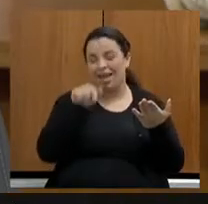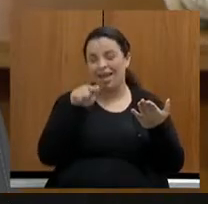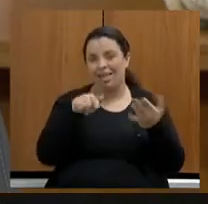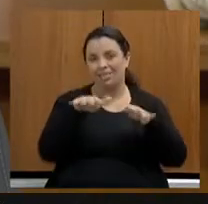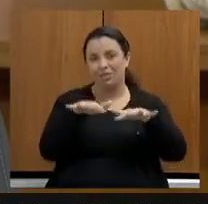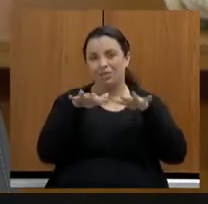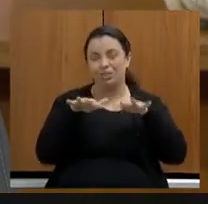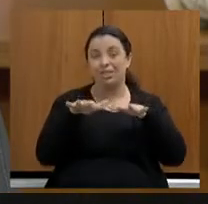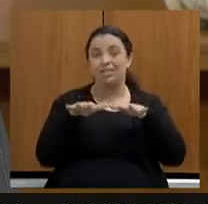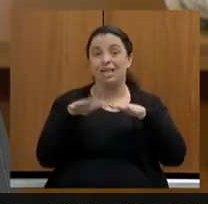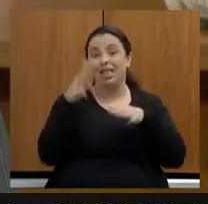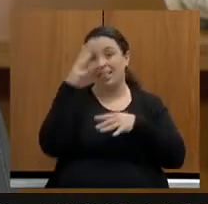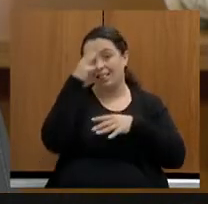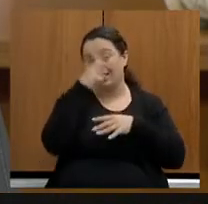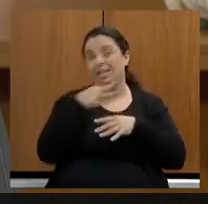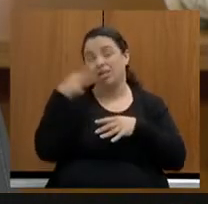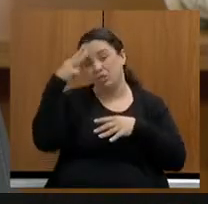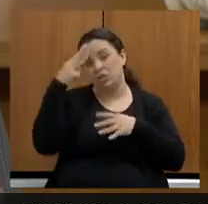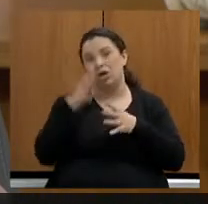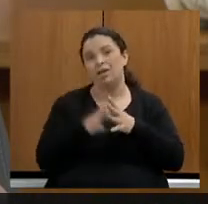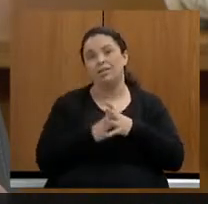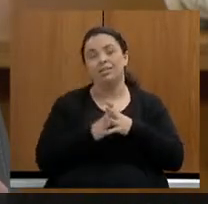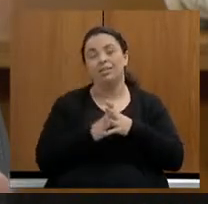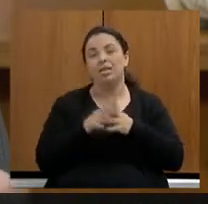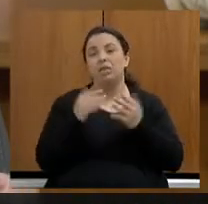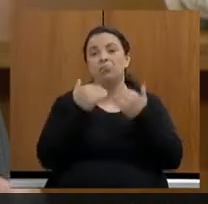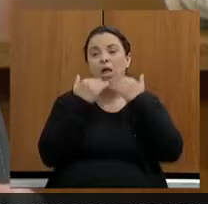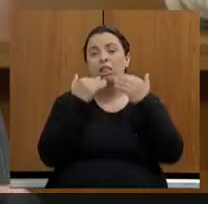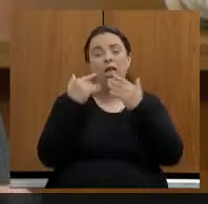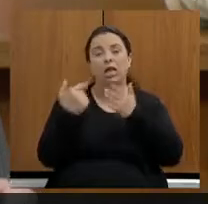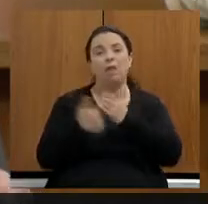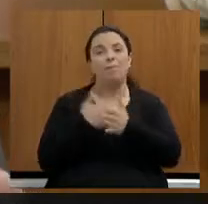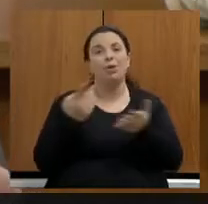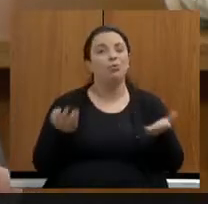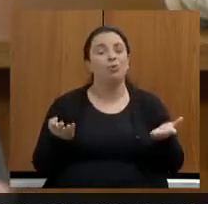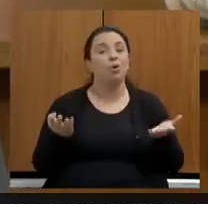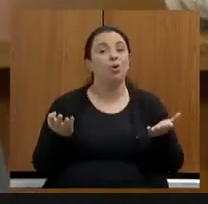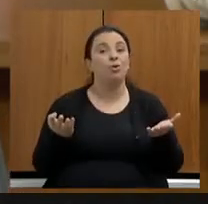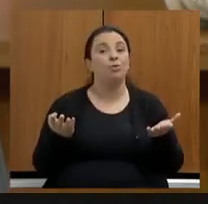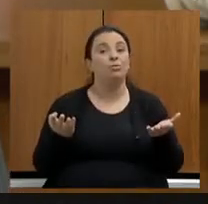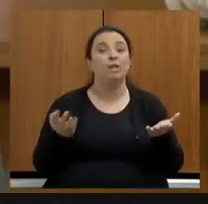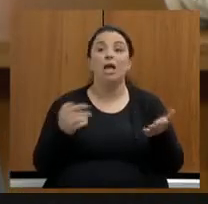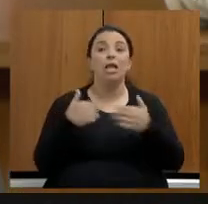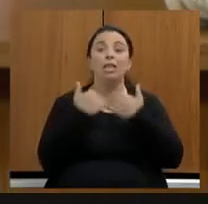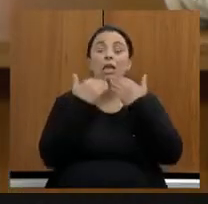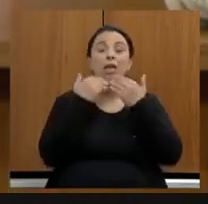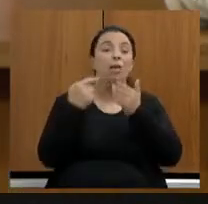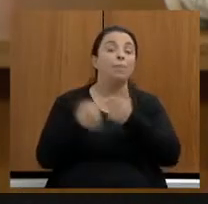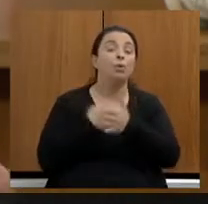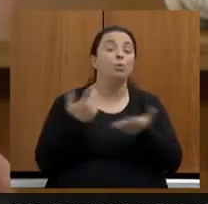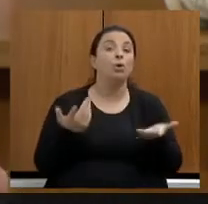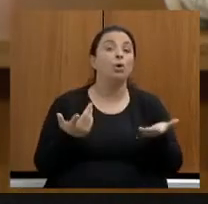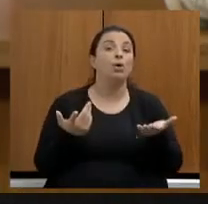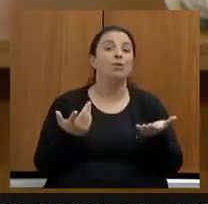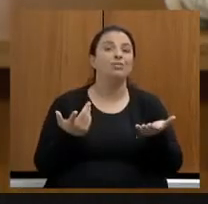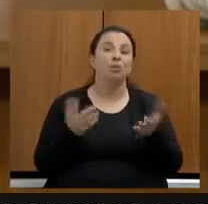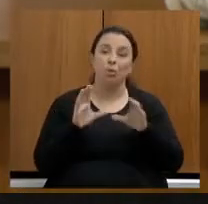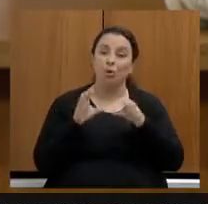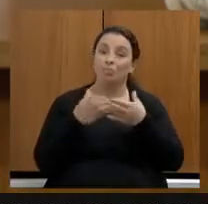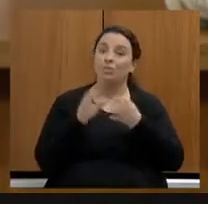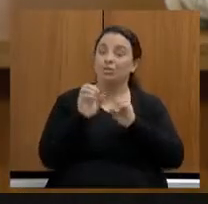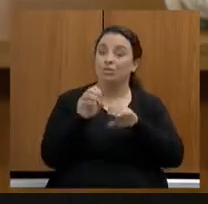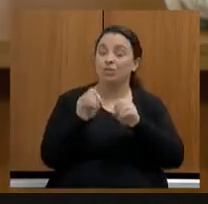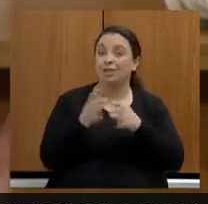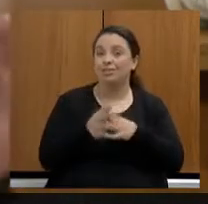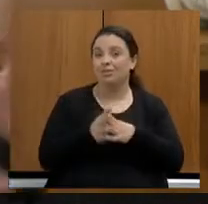audiência e nada disso foi perguntado para mim né assim numa comissão de educação nós temos 97 municípios